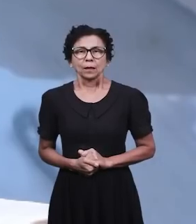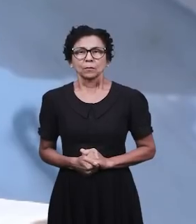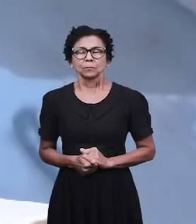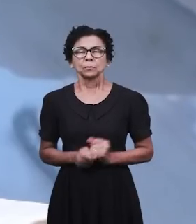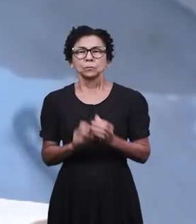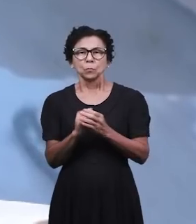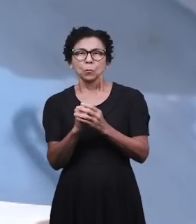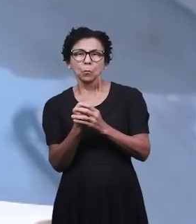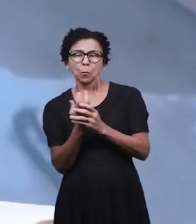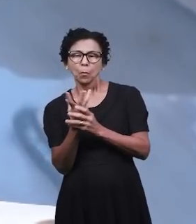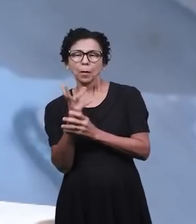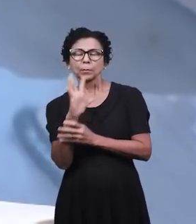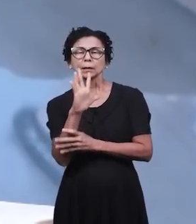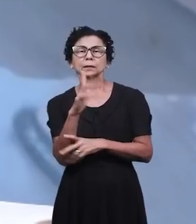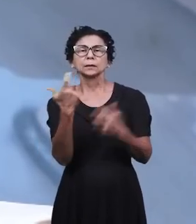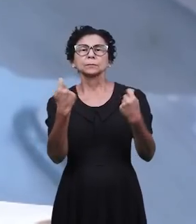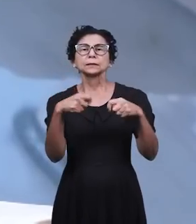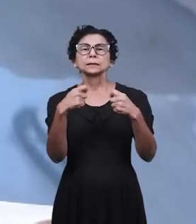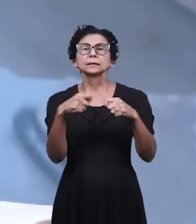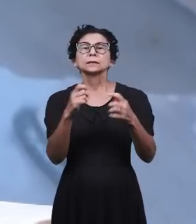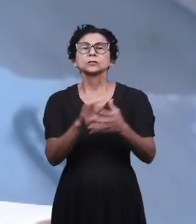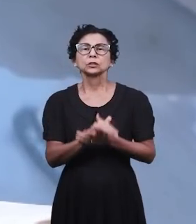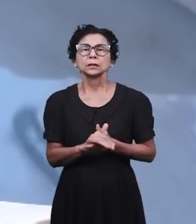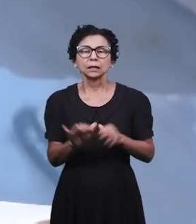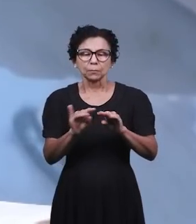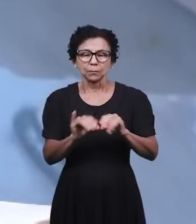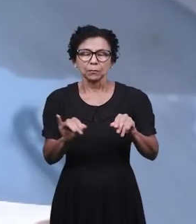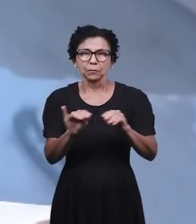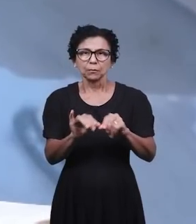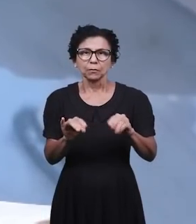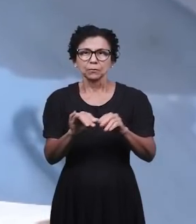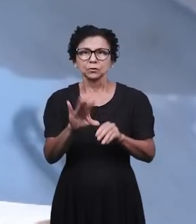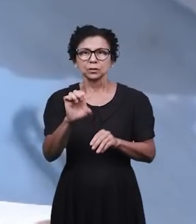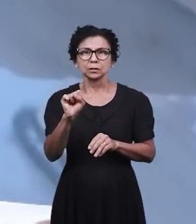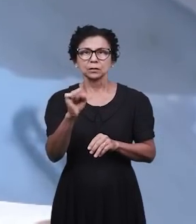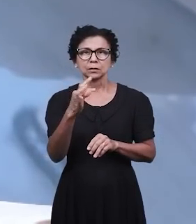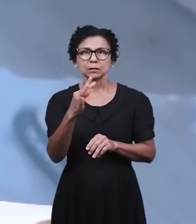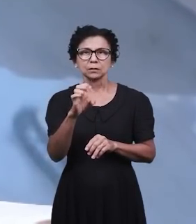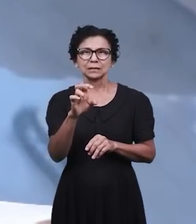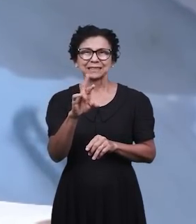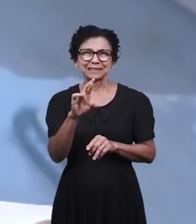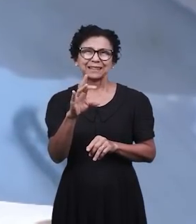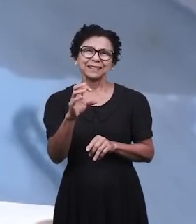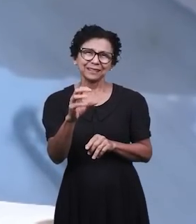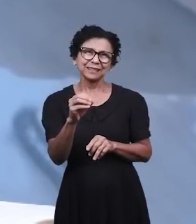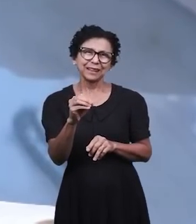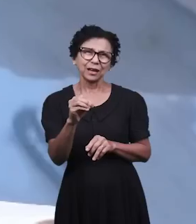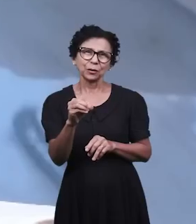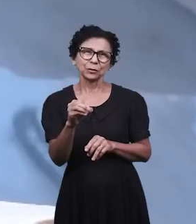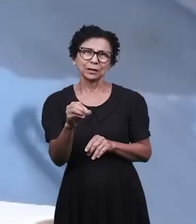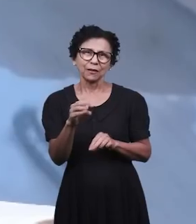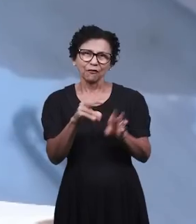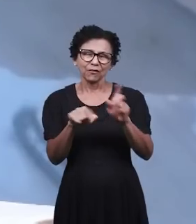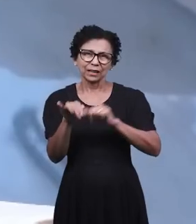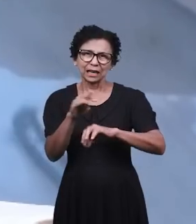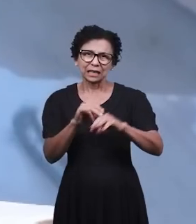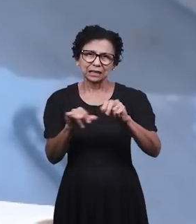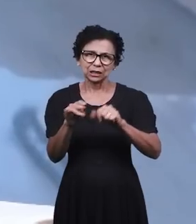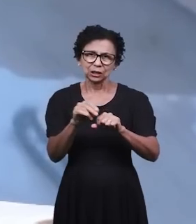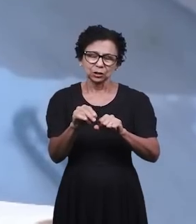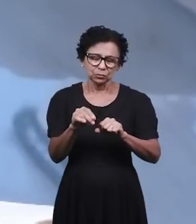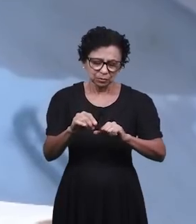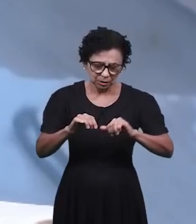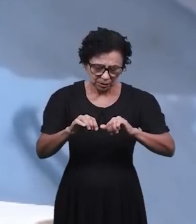não é alimento, né? Então, não é coisa para comer, né, para alimentar. Então, o que nós entendemos é que o saber não